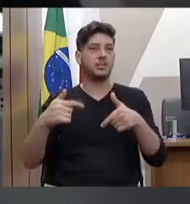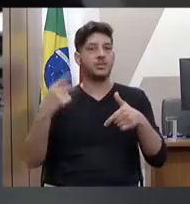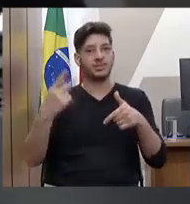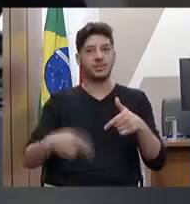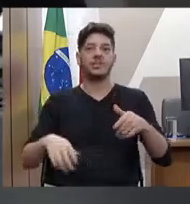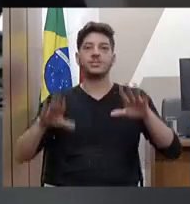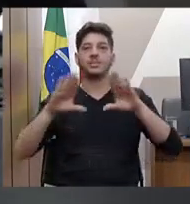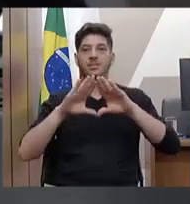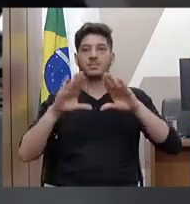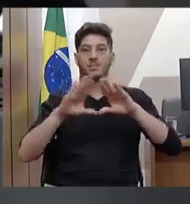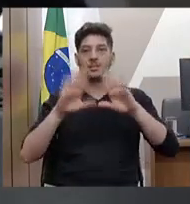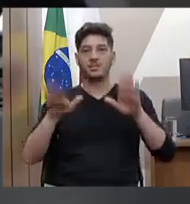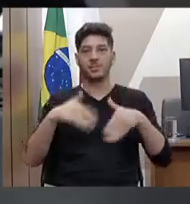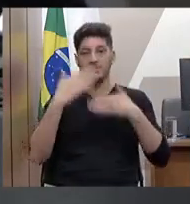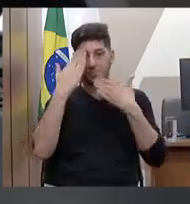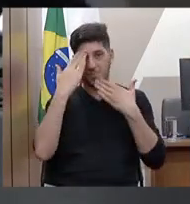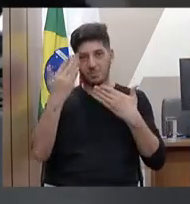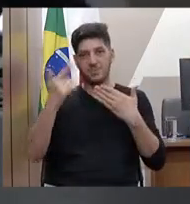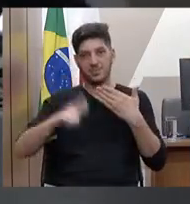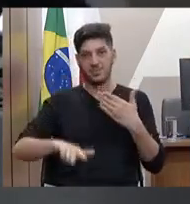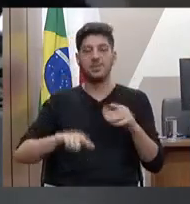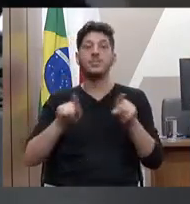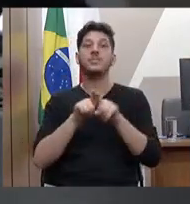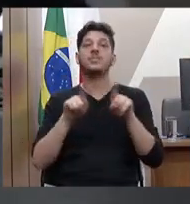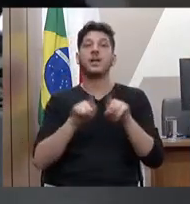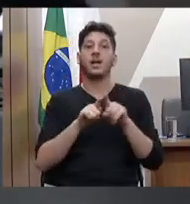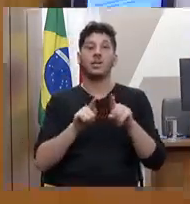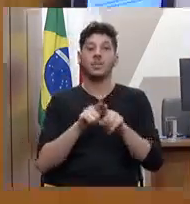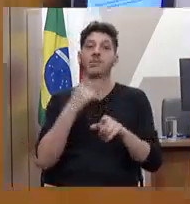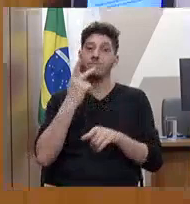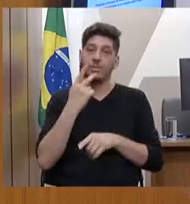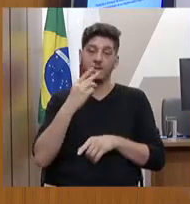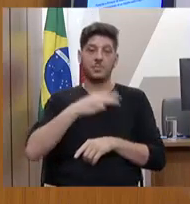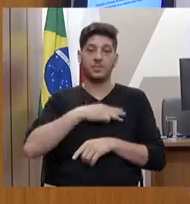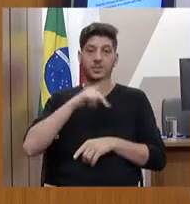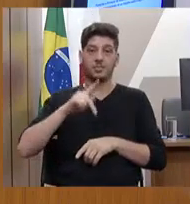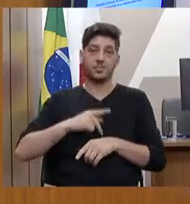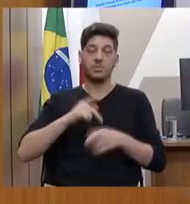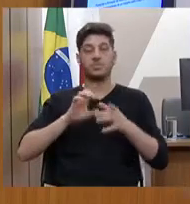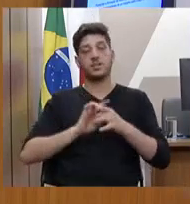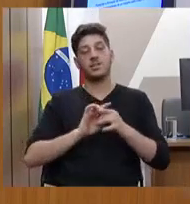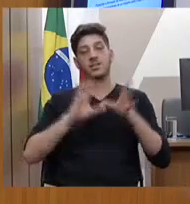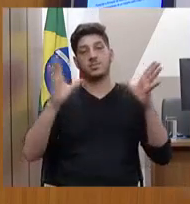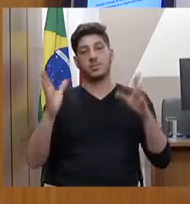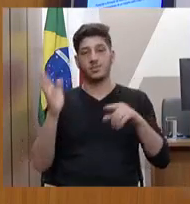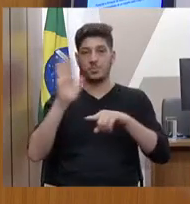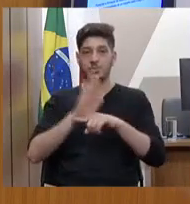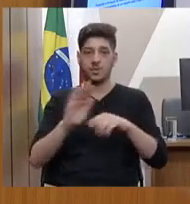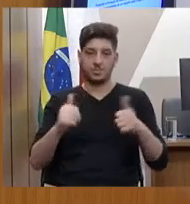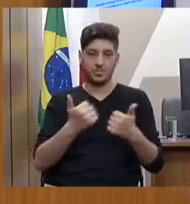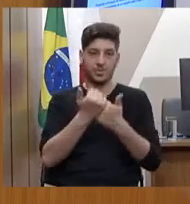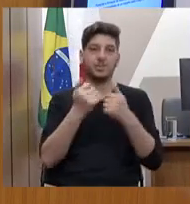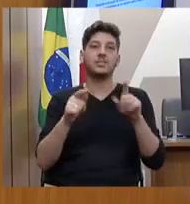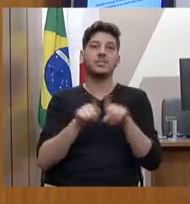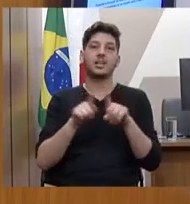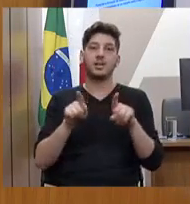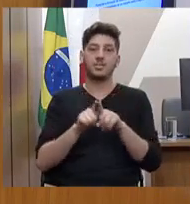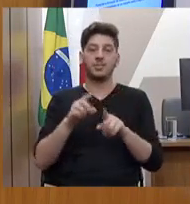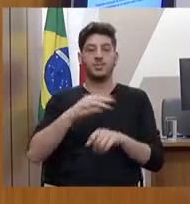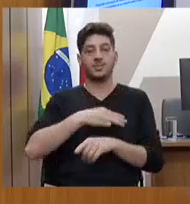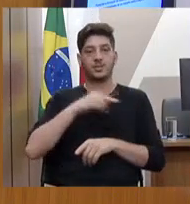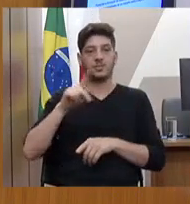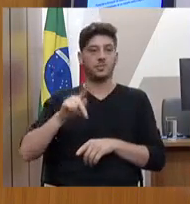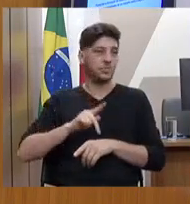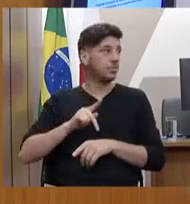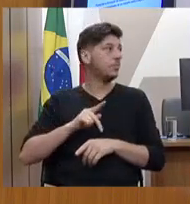Legislativa eu quero agradecer novamente colocar o Ministério Público à disposição quero também a senhora mata colocar o Ministério Público à